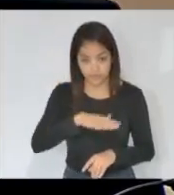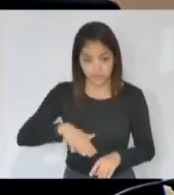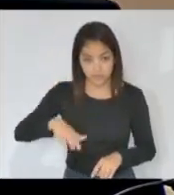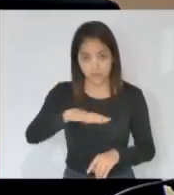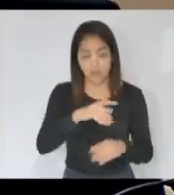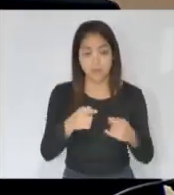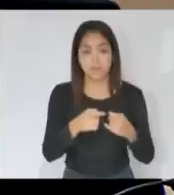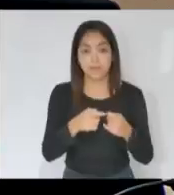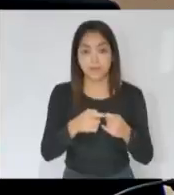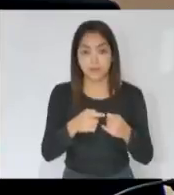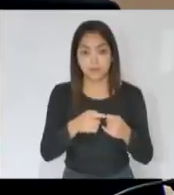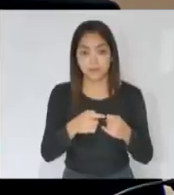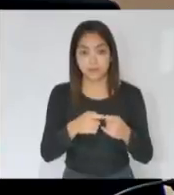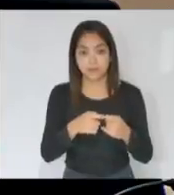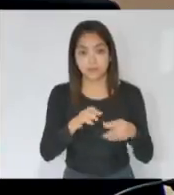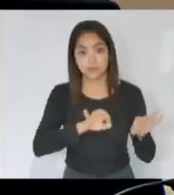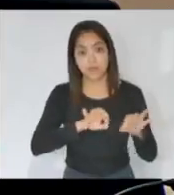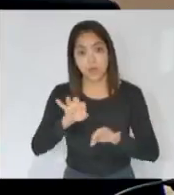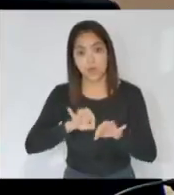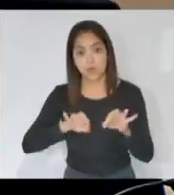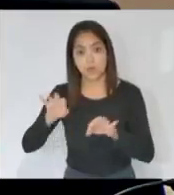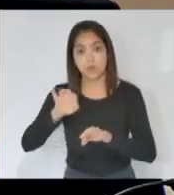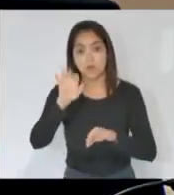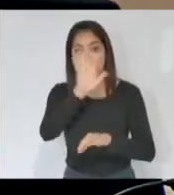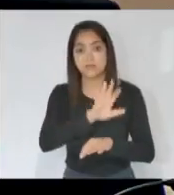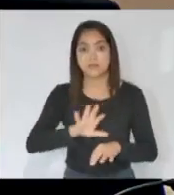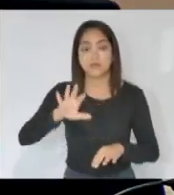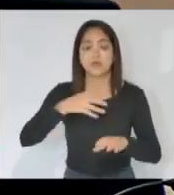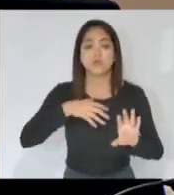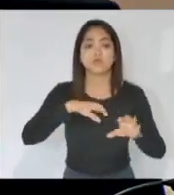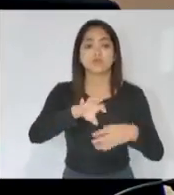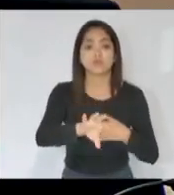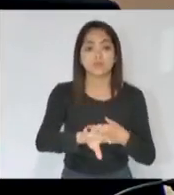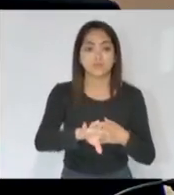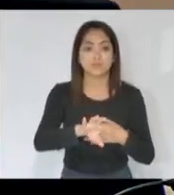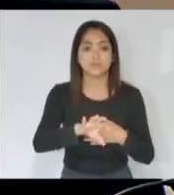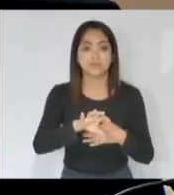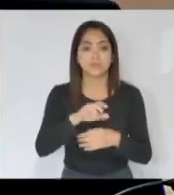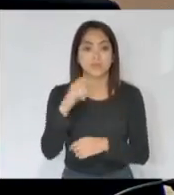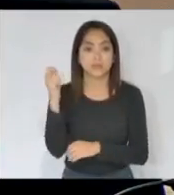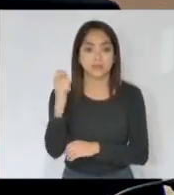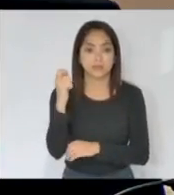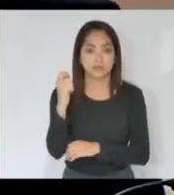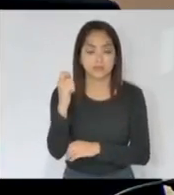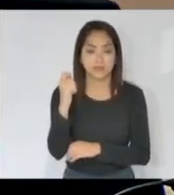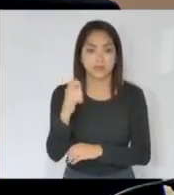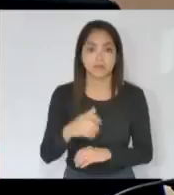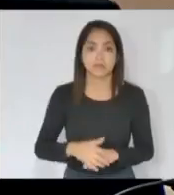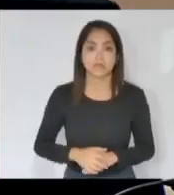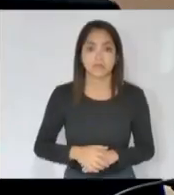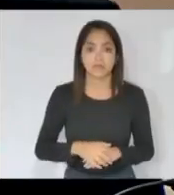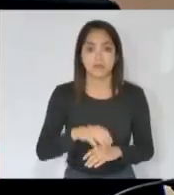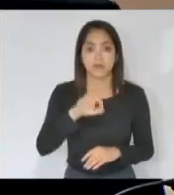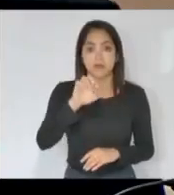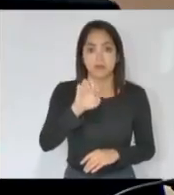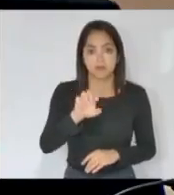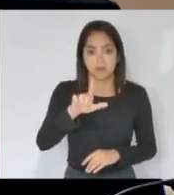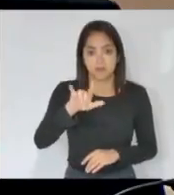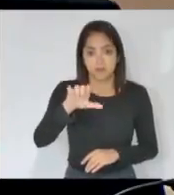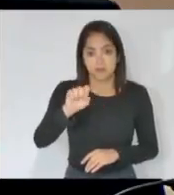médica da Organização Nacional de Transplantes da Espanha, Elizabeth